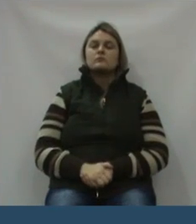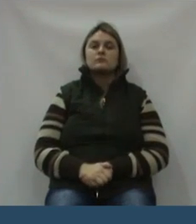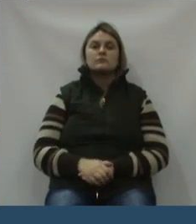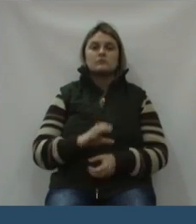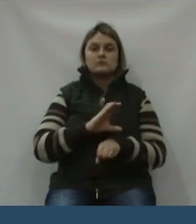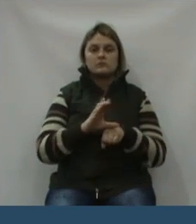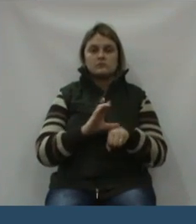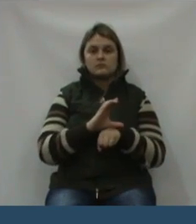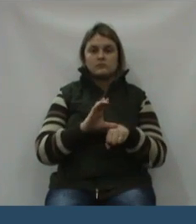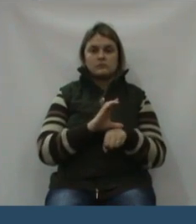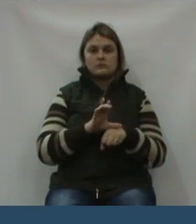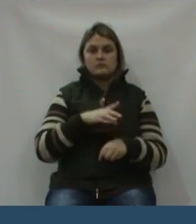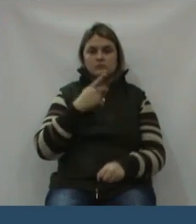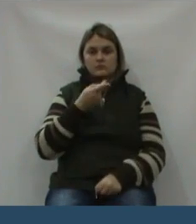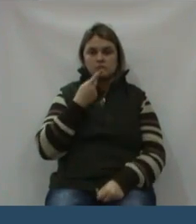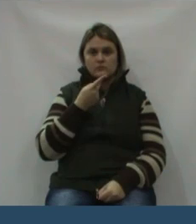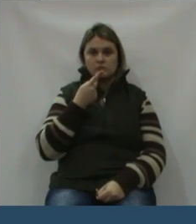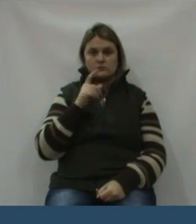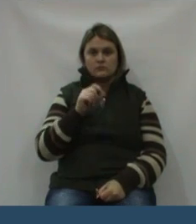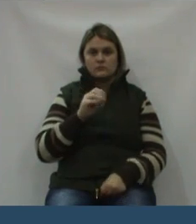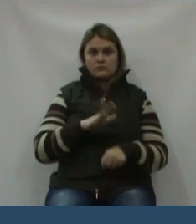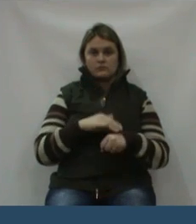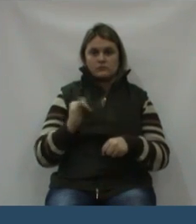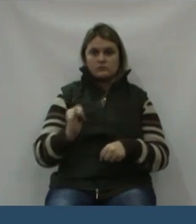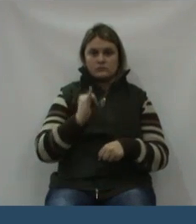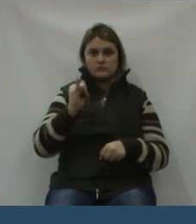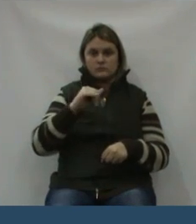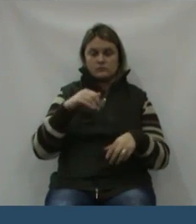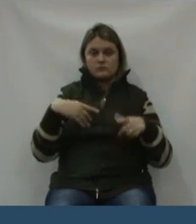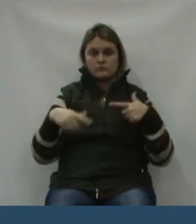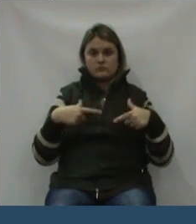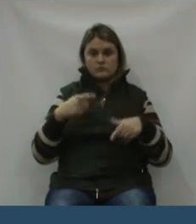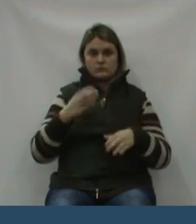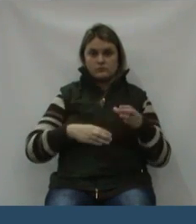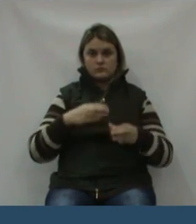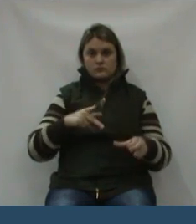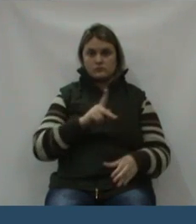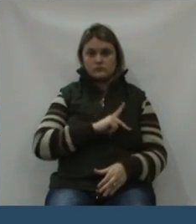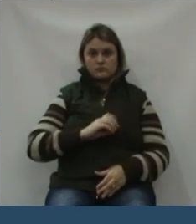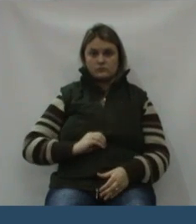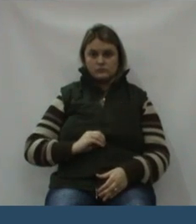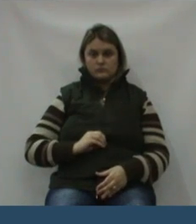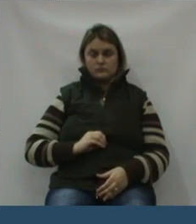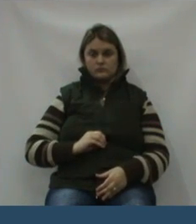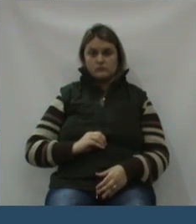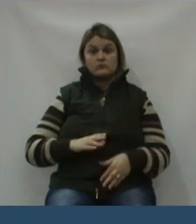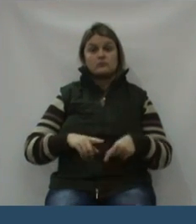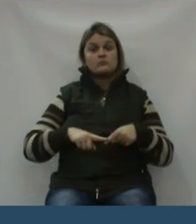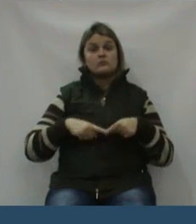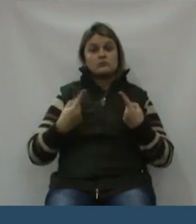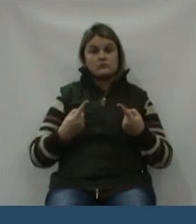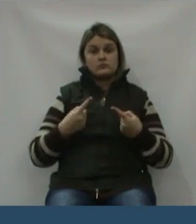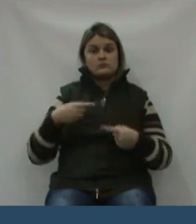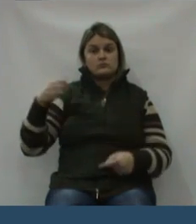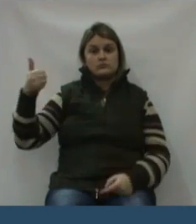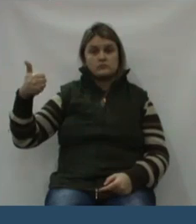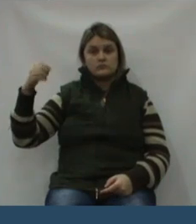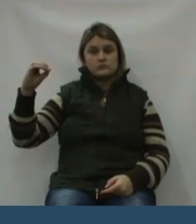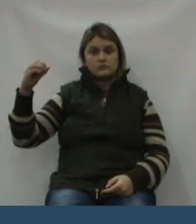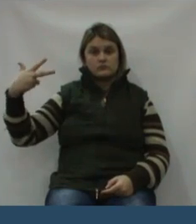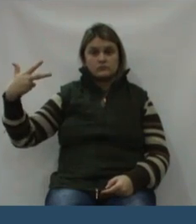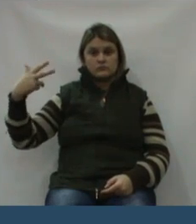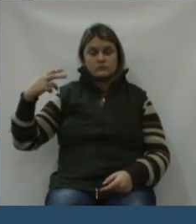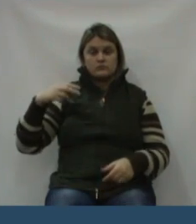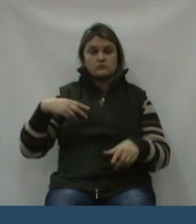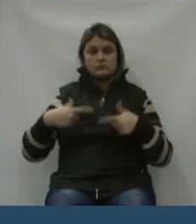A Constituição fala da prevalência dos funcionários públicos concursados. Contudo, desses 103 cargos